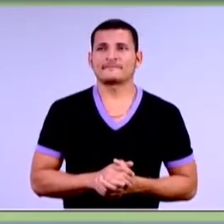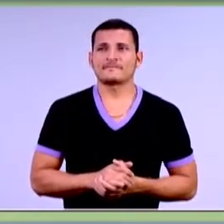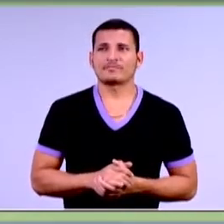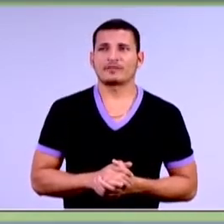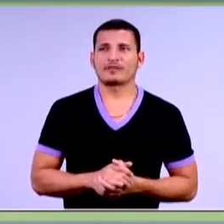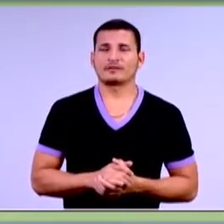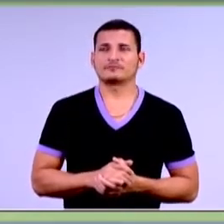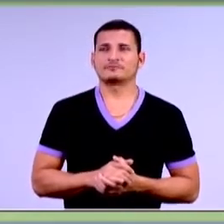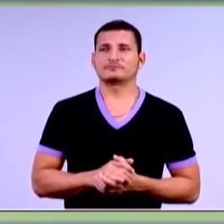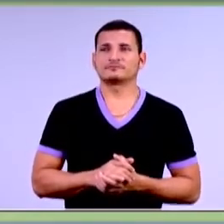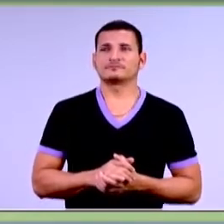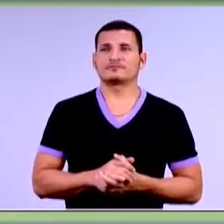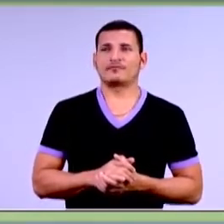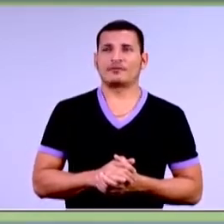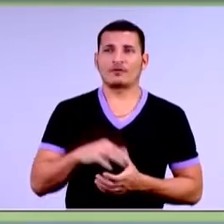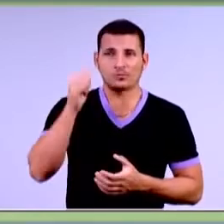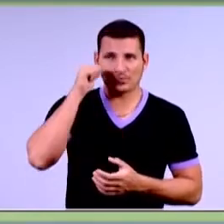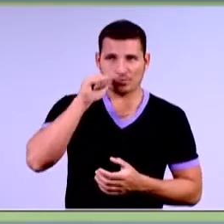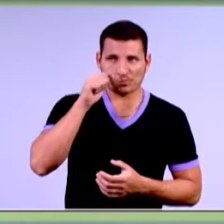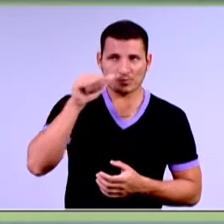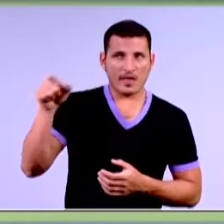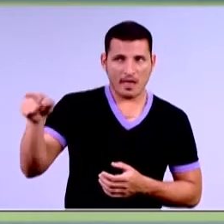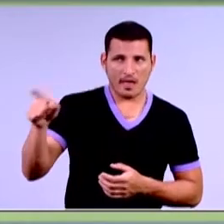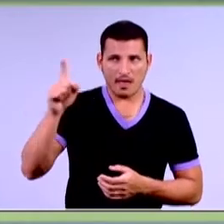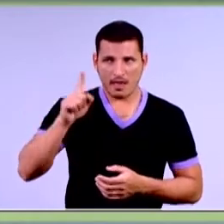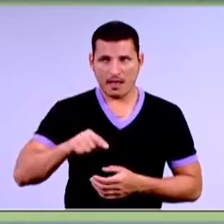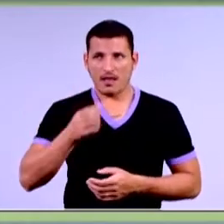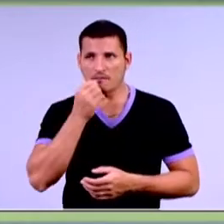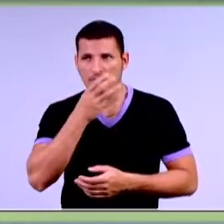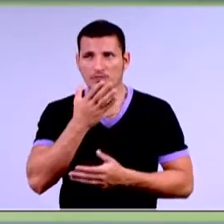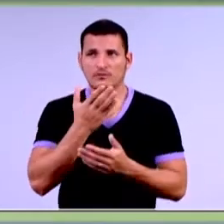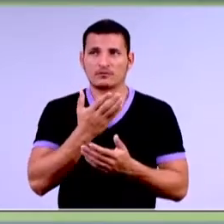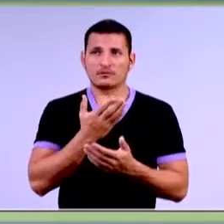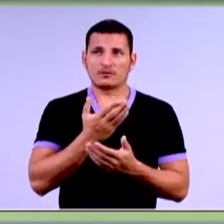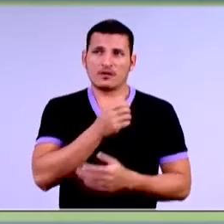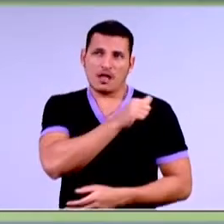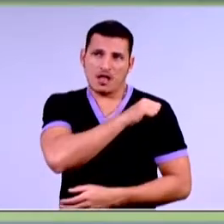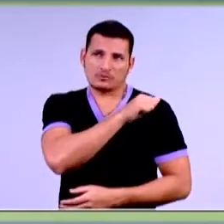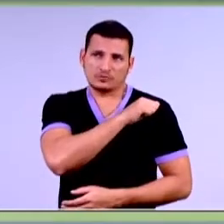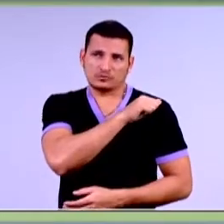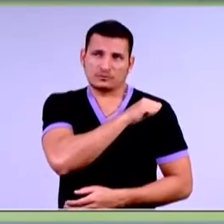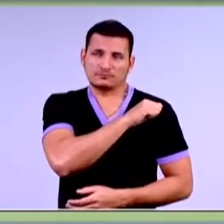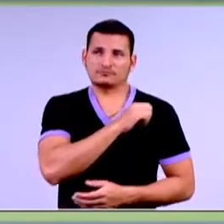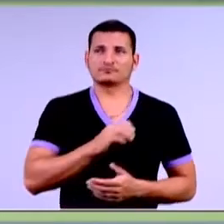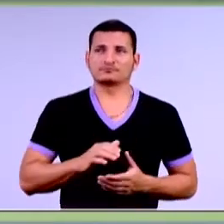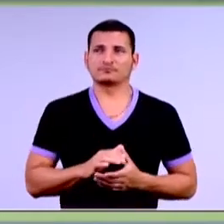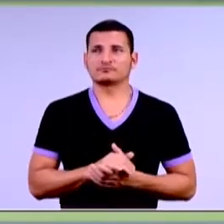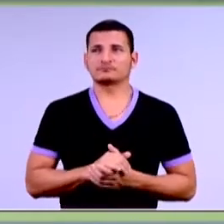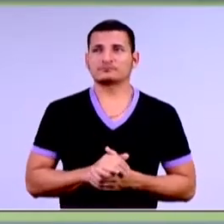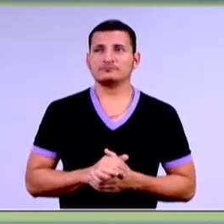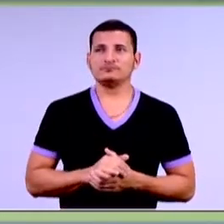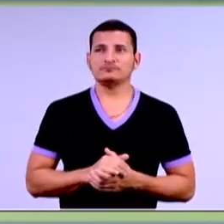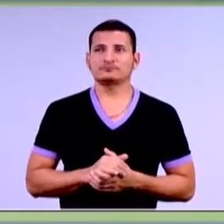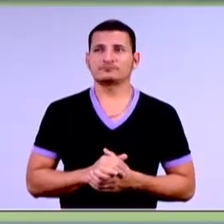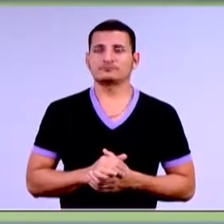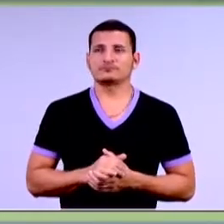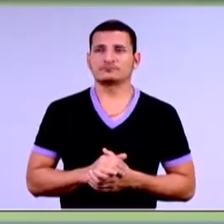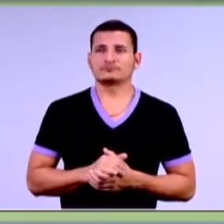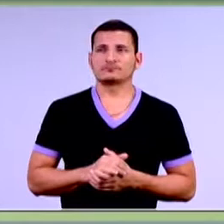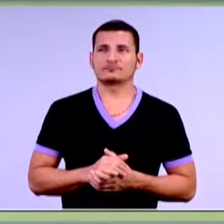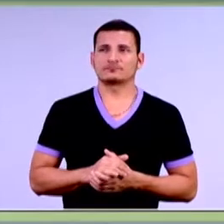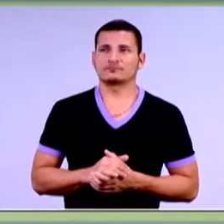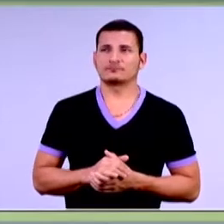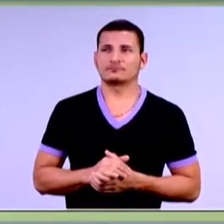seu discurso ela é uma boa aluna chies a grande tirante se eu quero